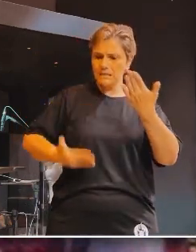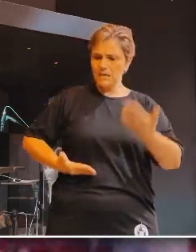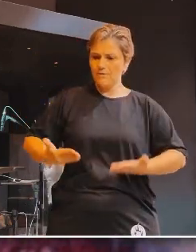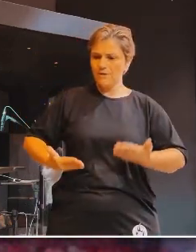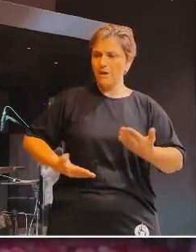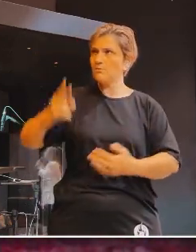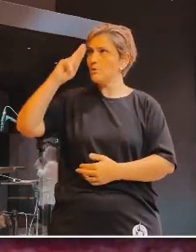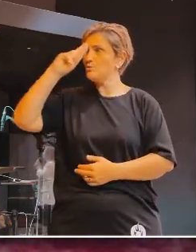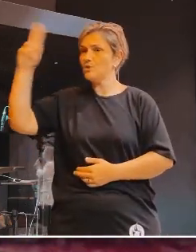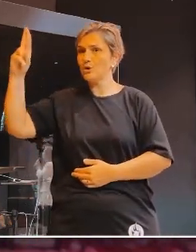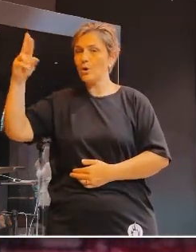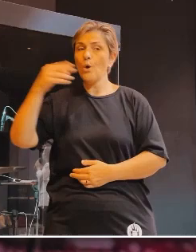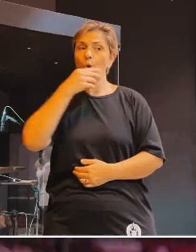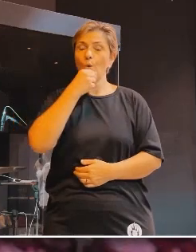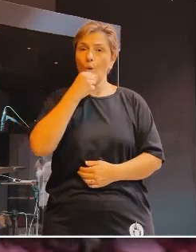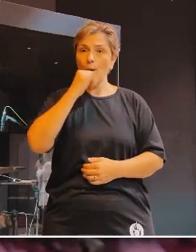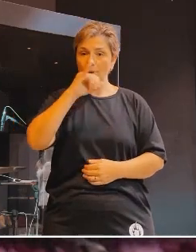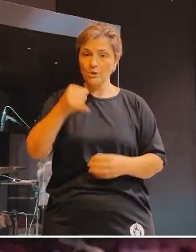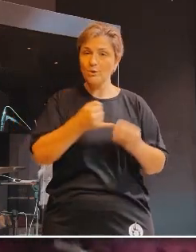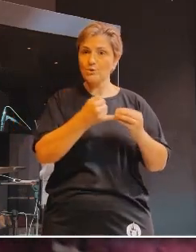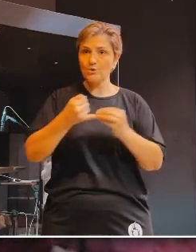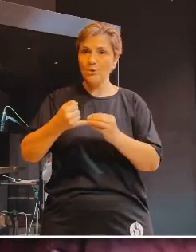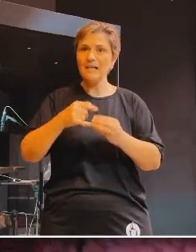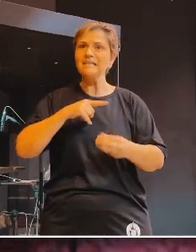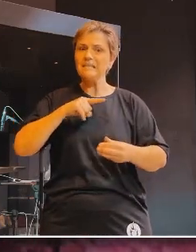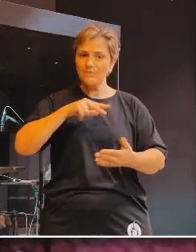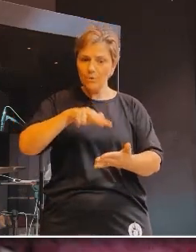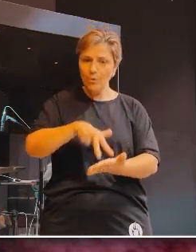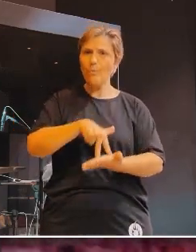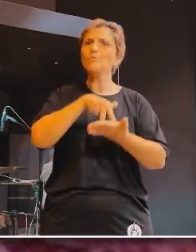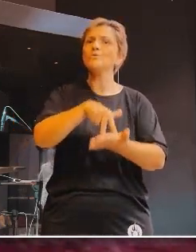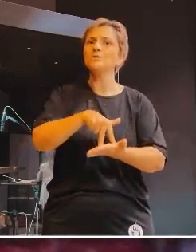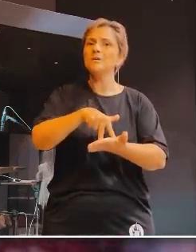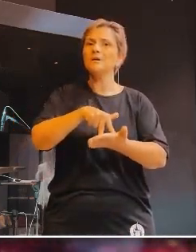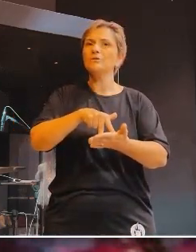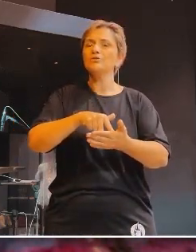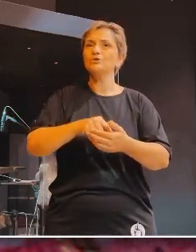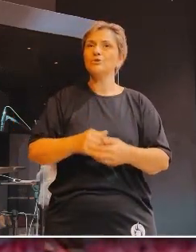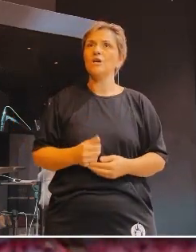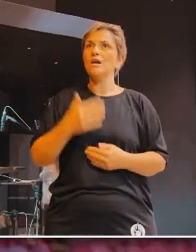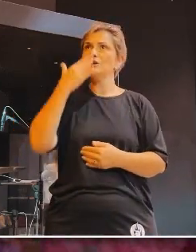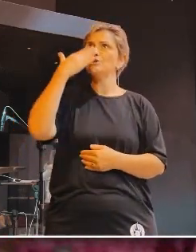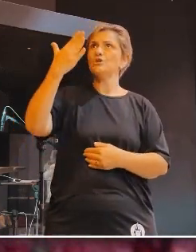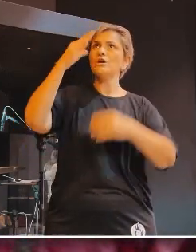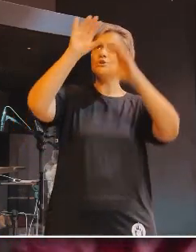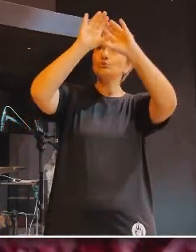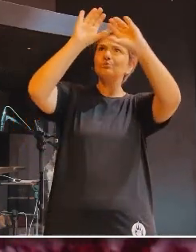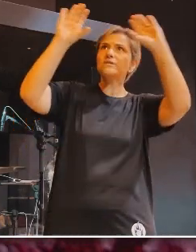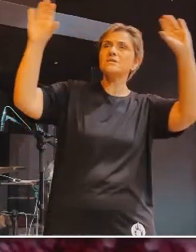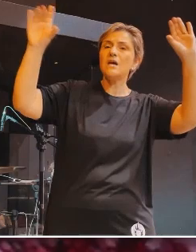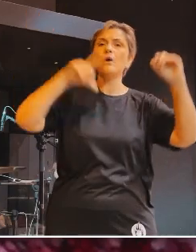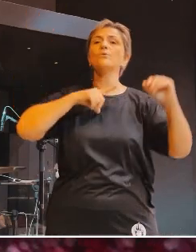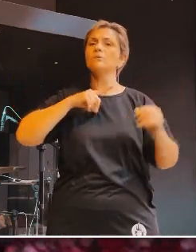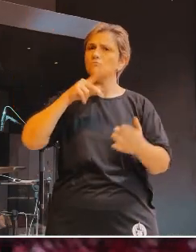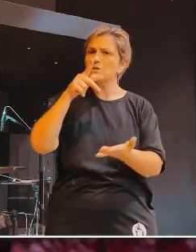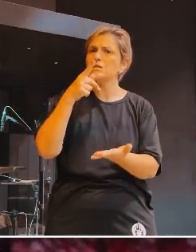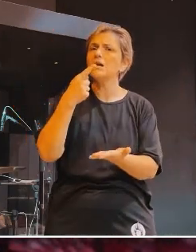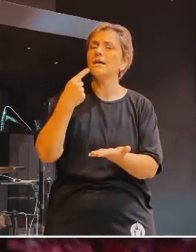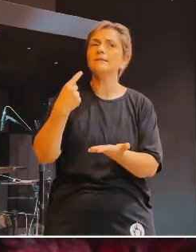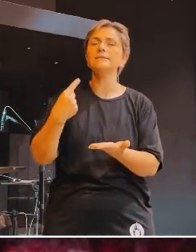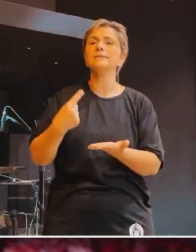trouxe um posicionamento. E diante dos céus, eu tenho certeza e convicção que